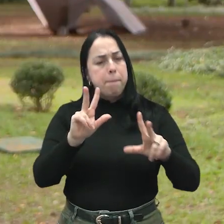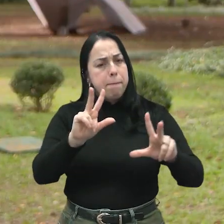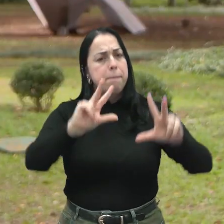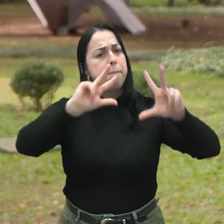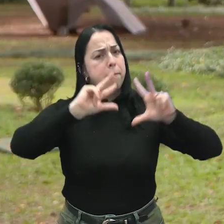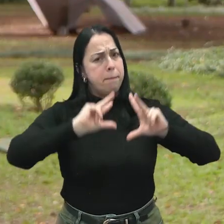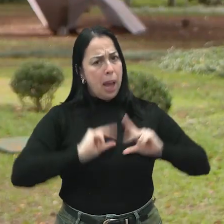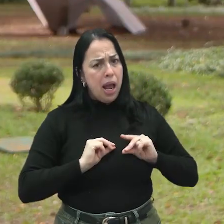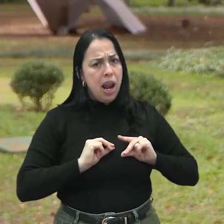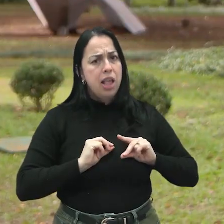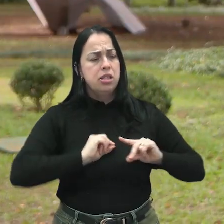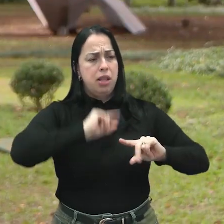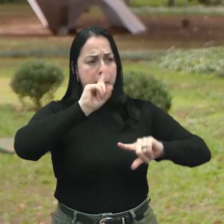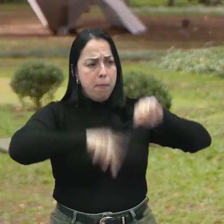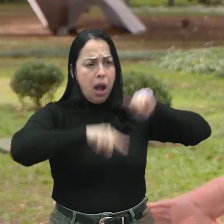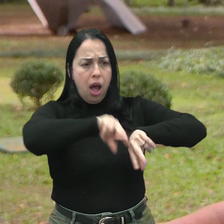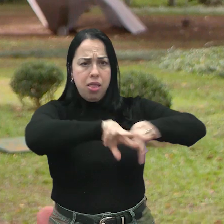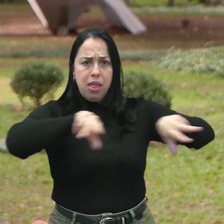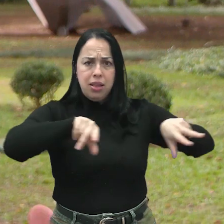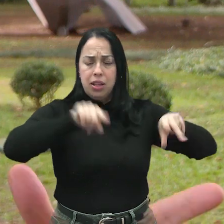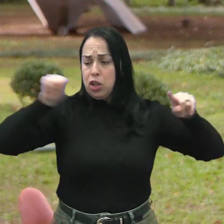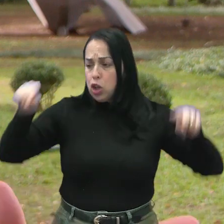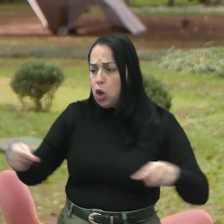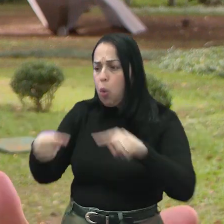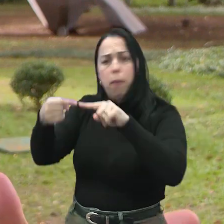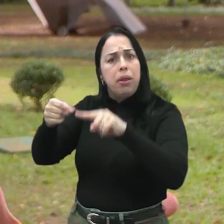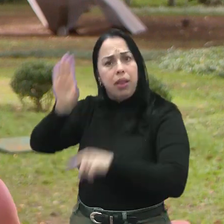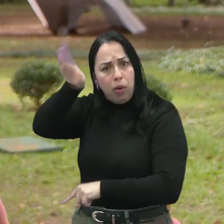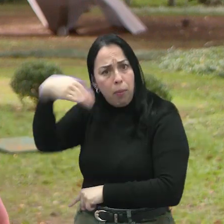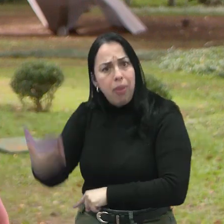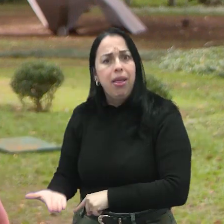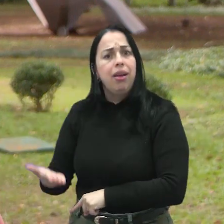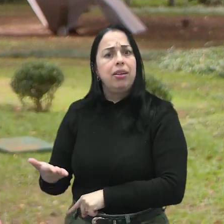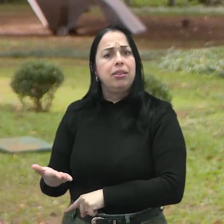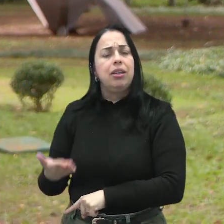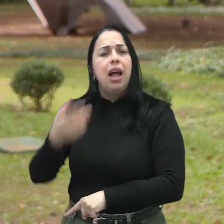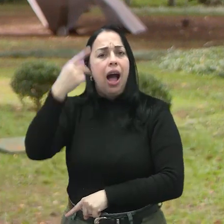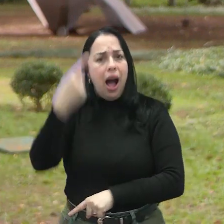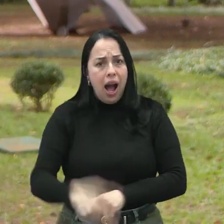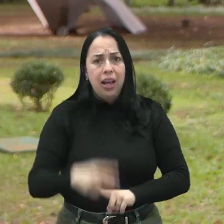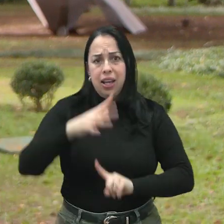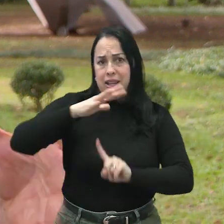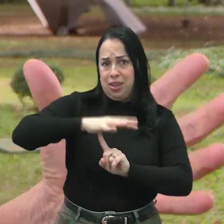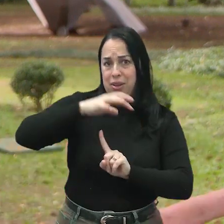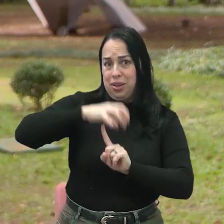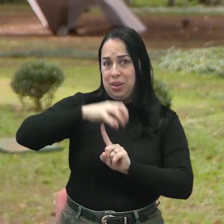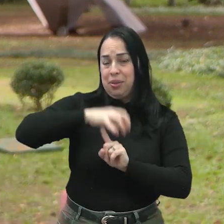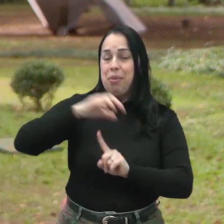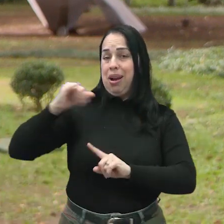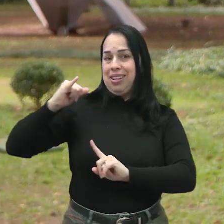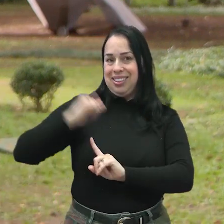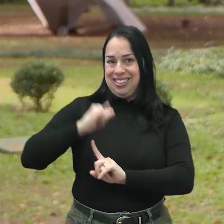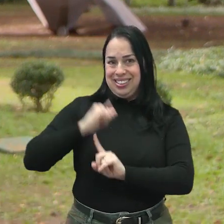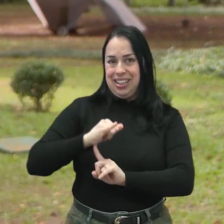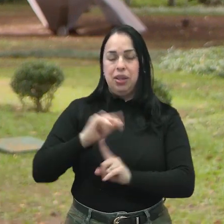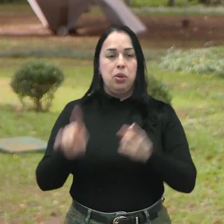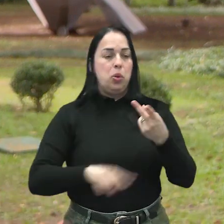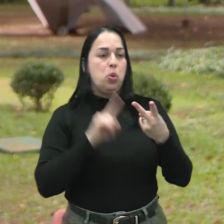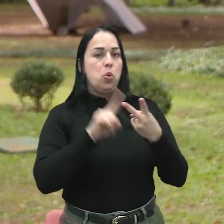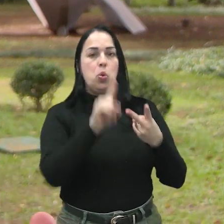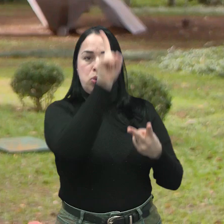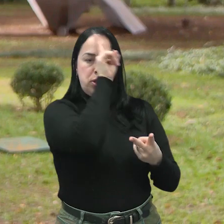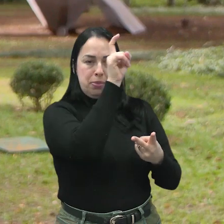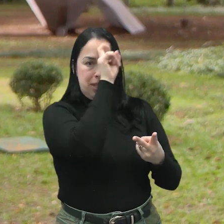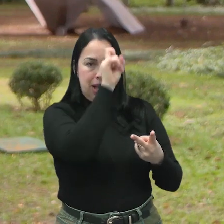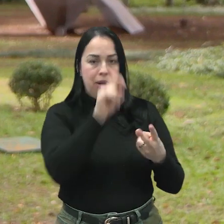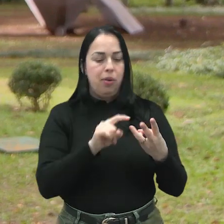merece ter todo esse acervo que se relaciona ao Alberto Santos Dumont. Aqui o parque é Santos Dumont,